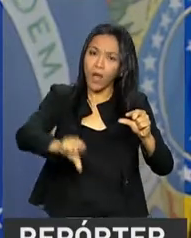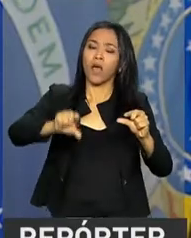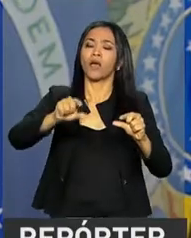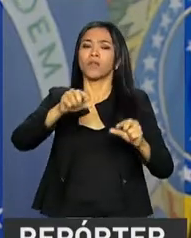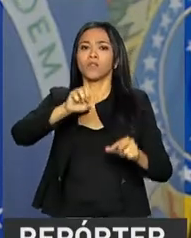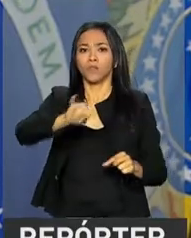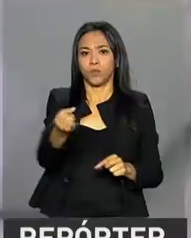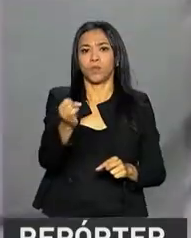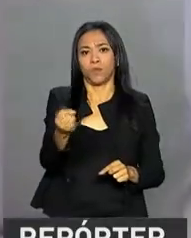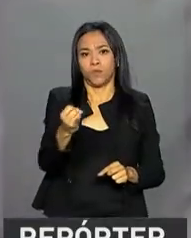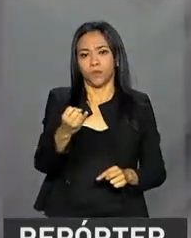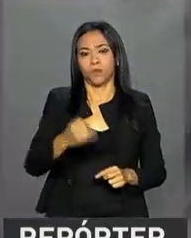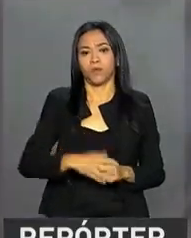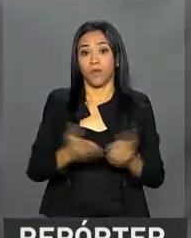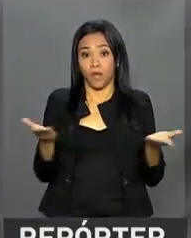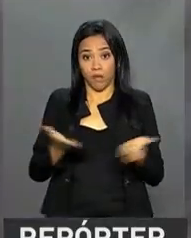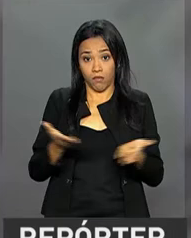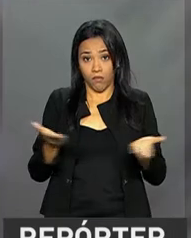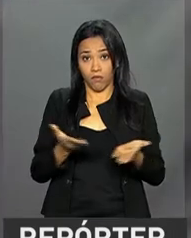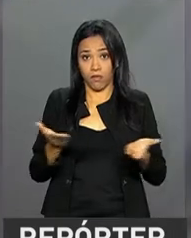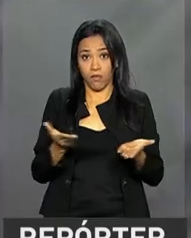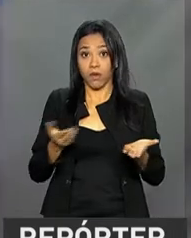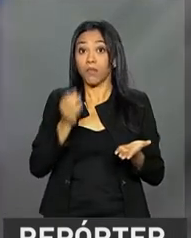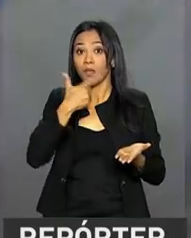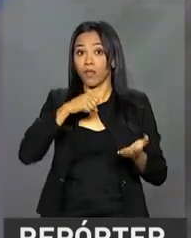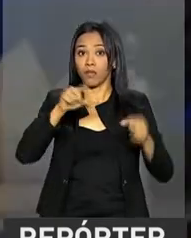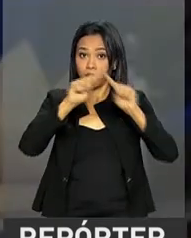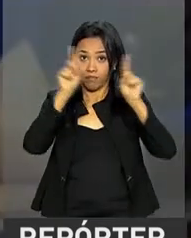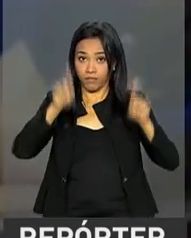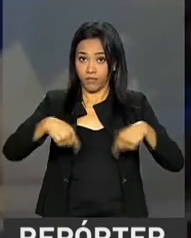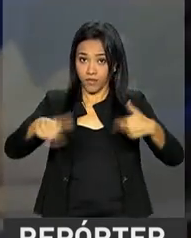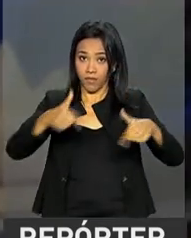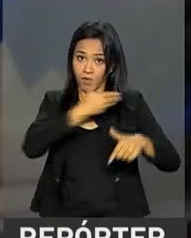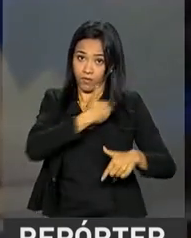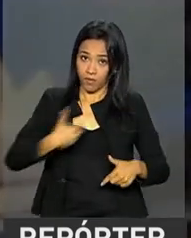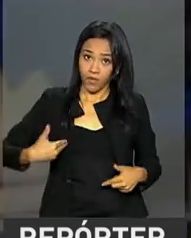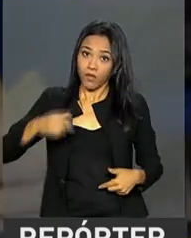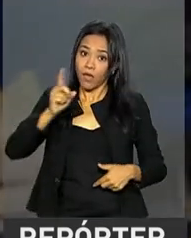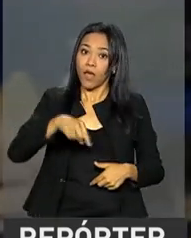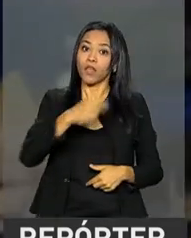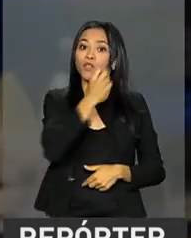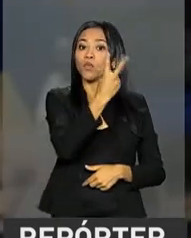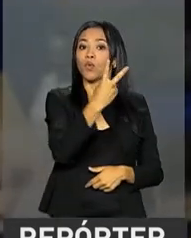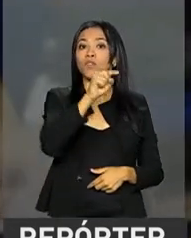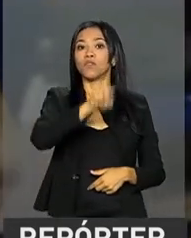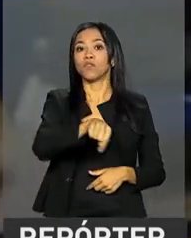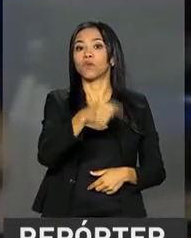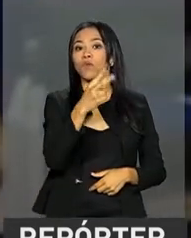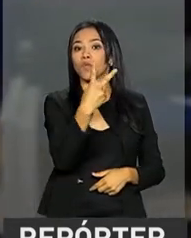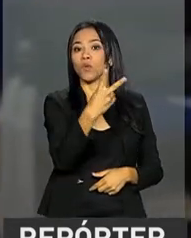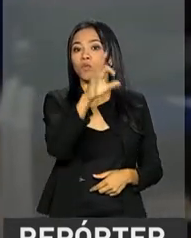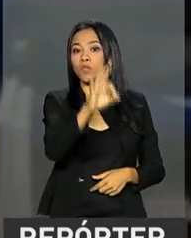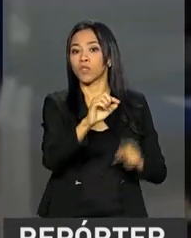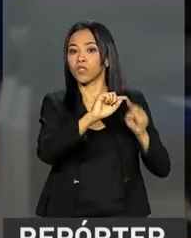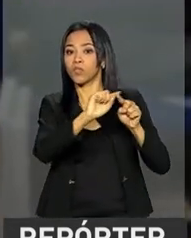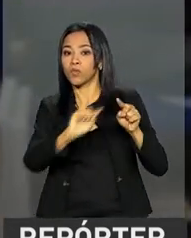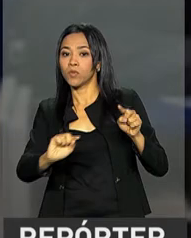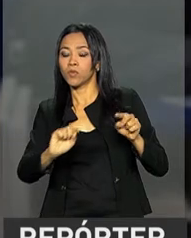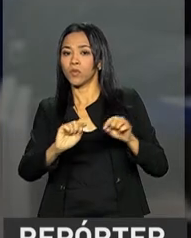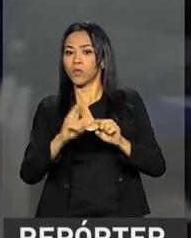tipo de empréstimo agora para os servidores o teto passa de 2,2 por cento para